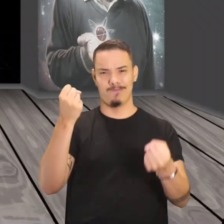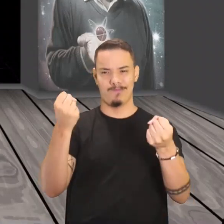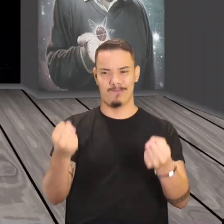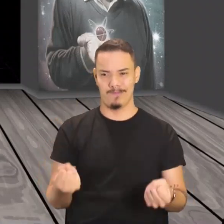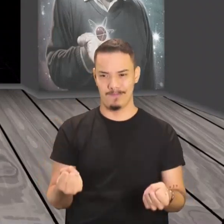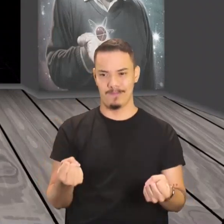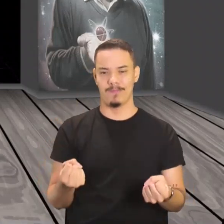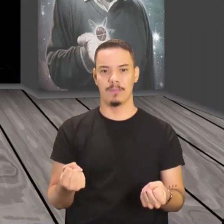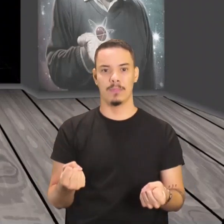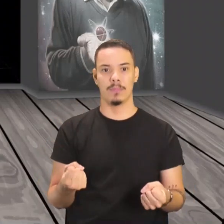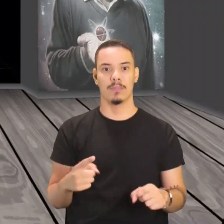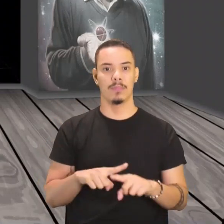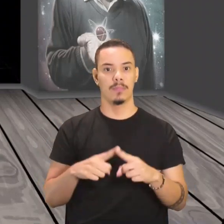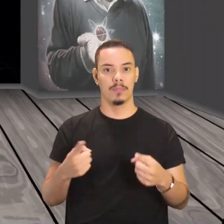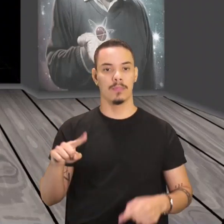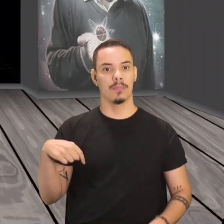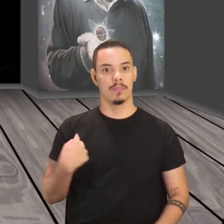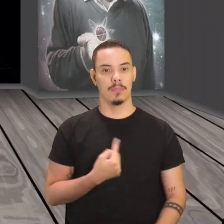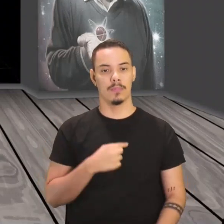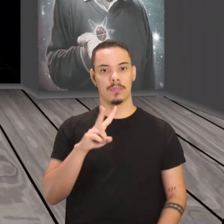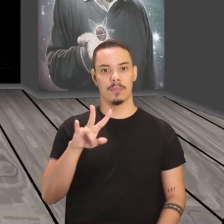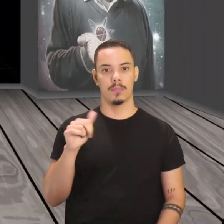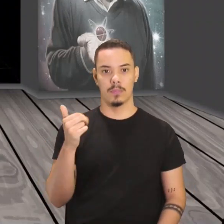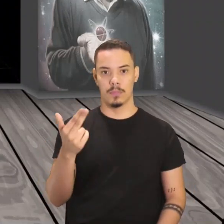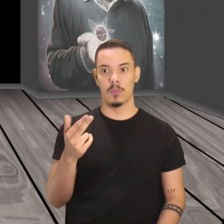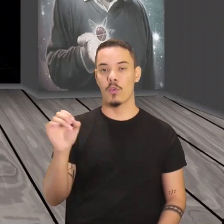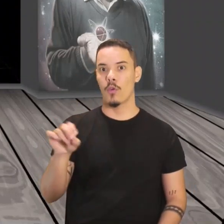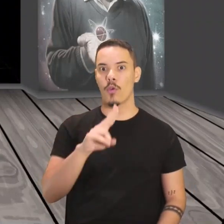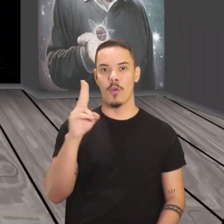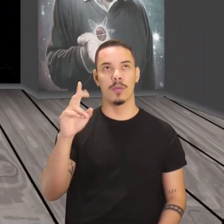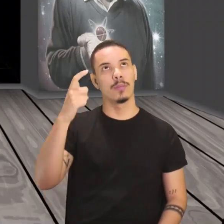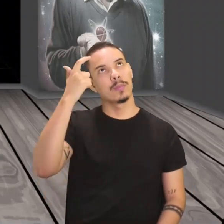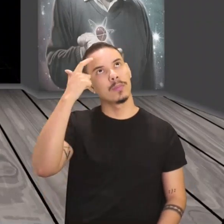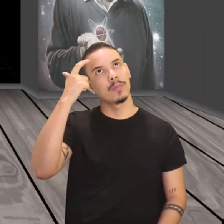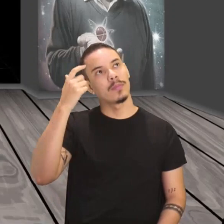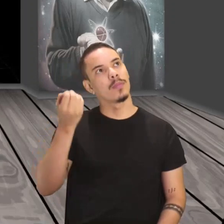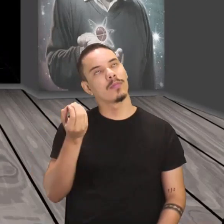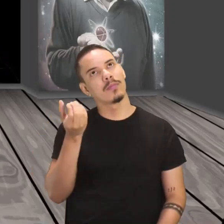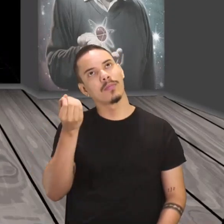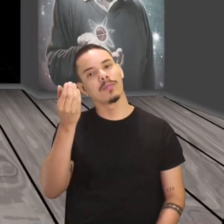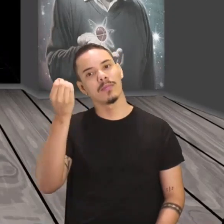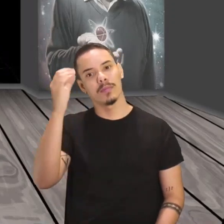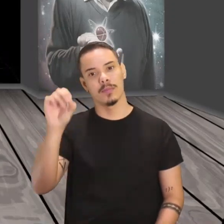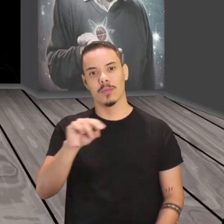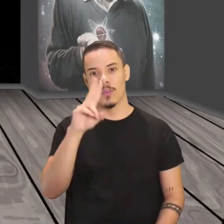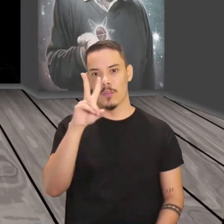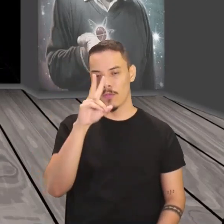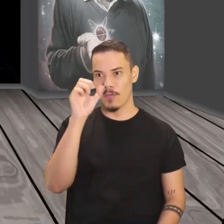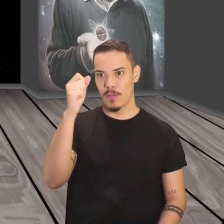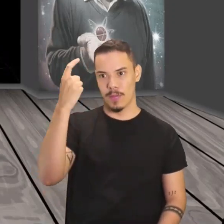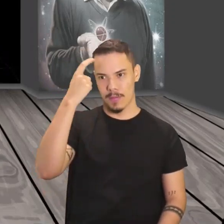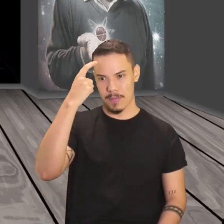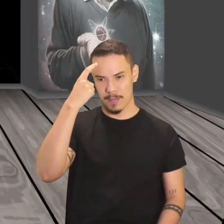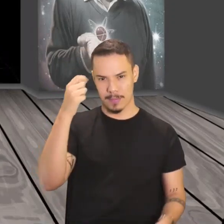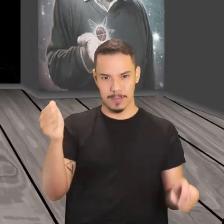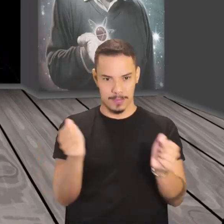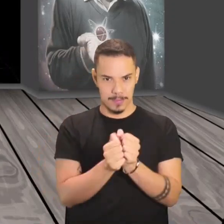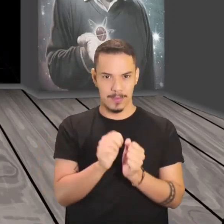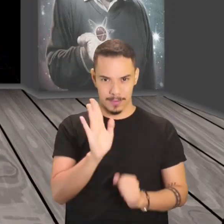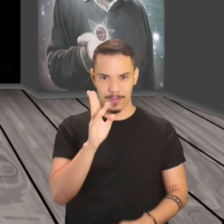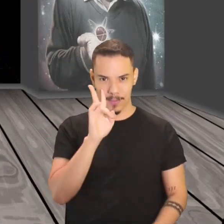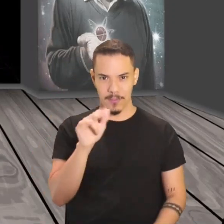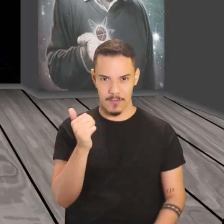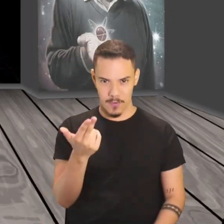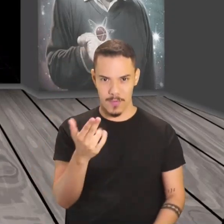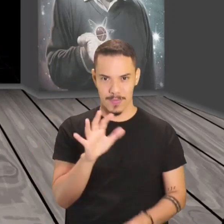Mas, a não ser que o seu pensamento viaje, desloque. Porque... que força, a força do pensamento já começa já. A